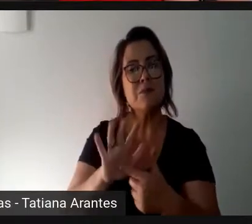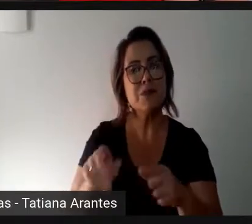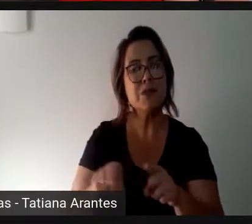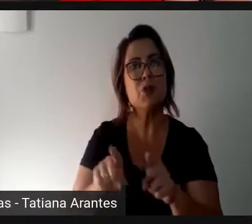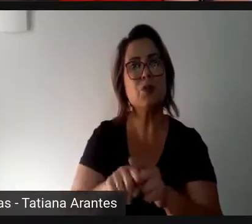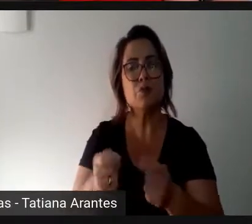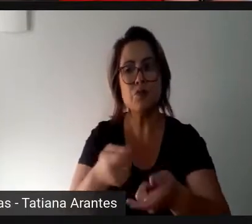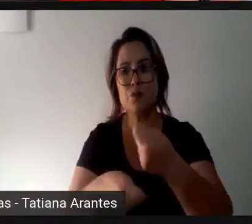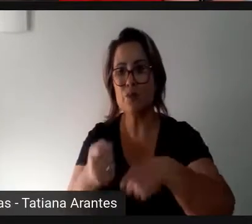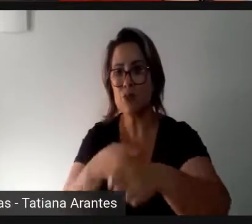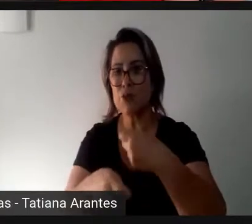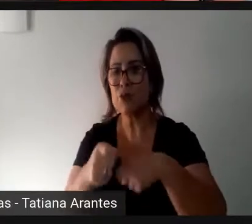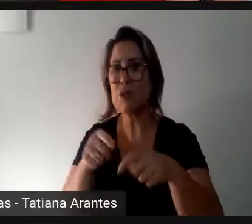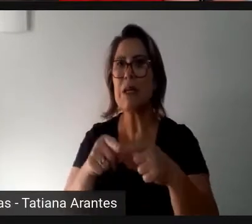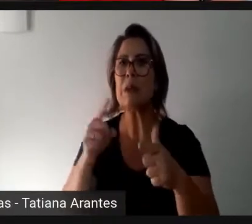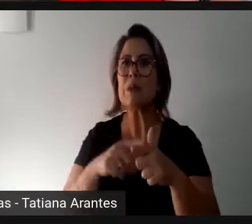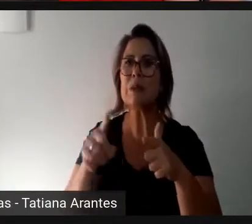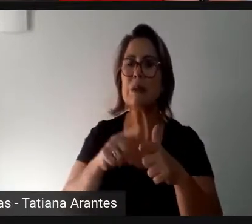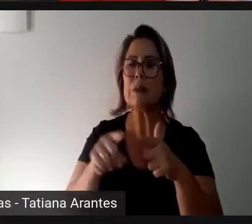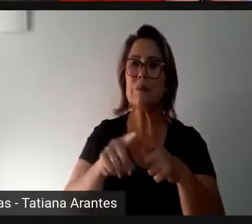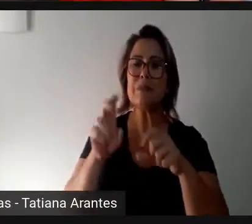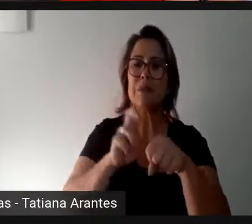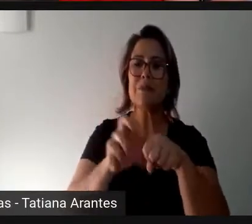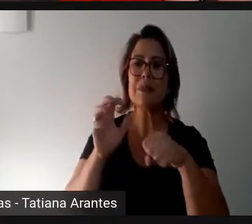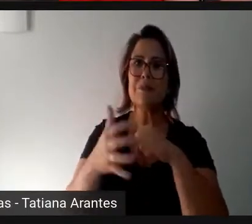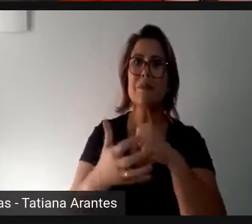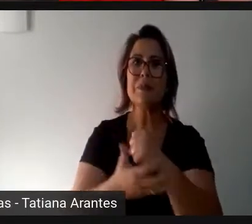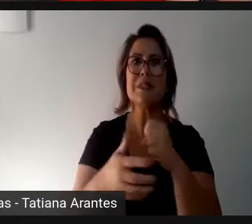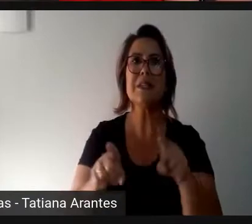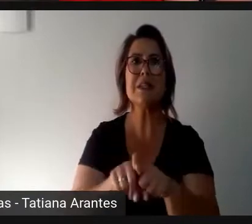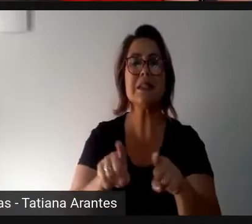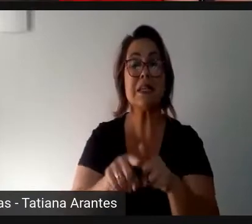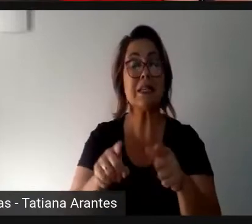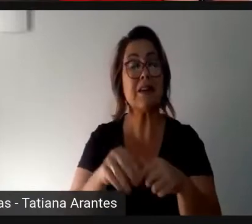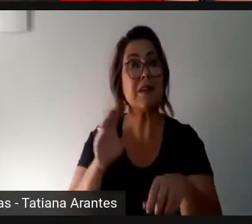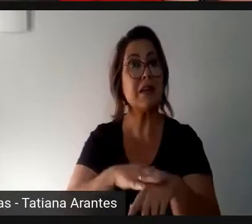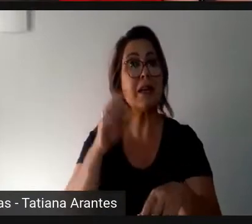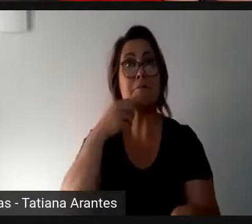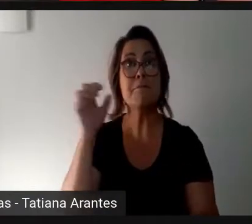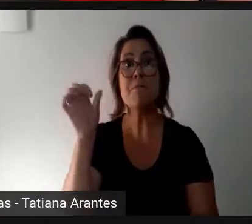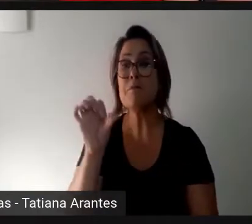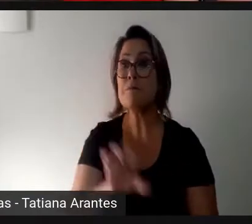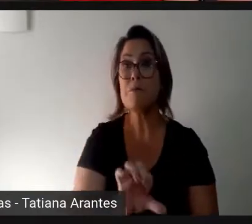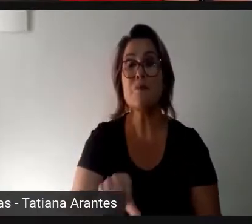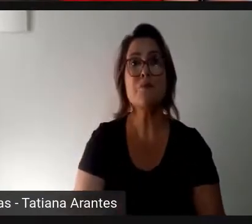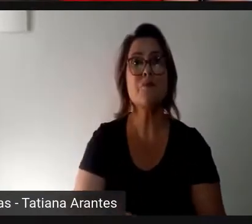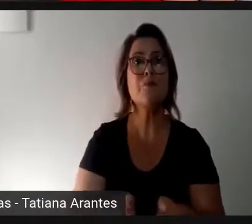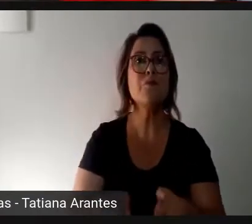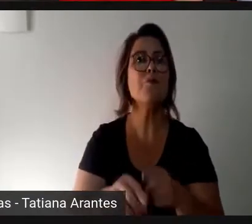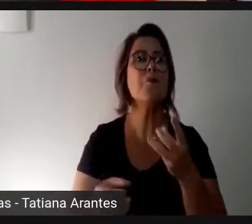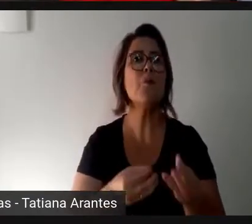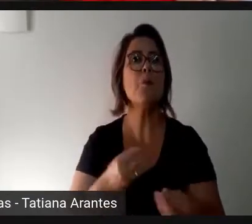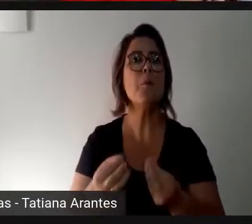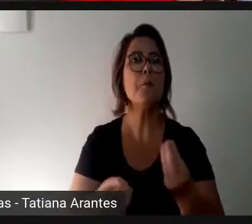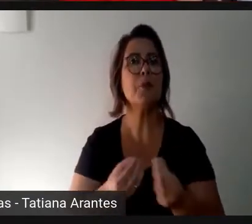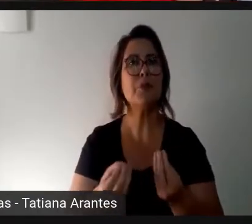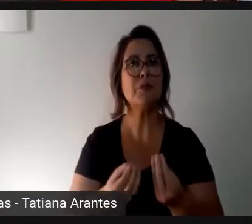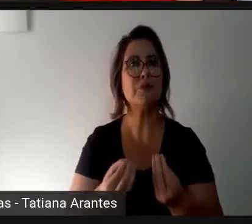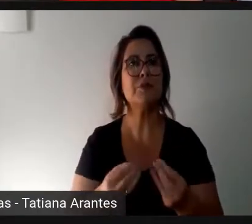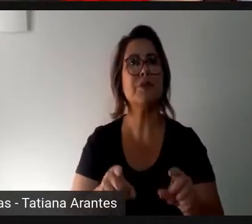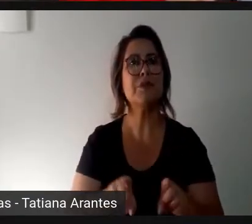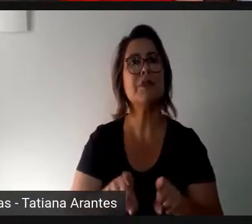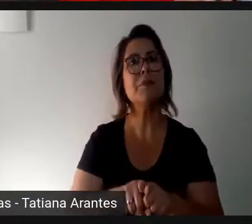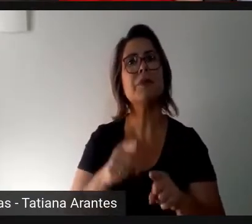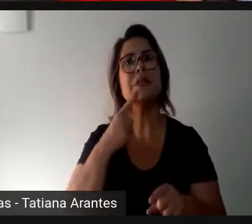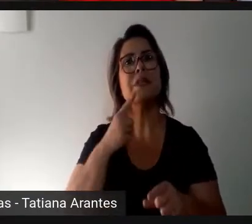de pandemia, então, o combate à corrupção ele se torna ainda mais dramático porque os recursos são escassos, né? Se eles são desviados,